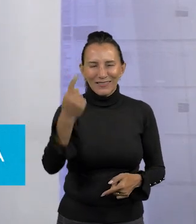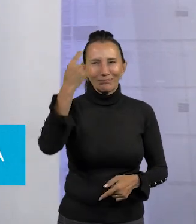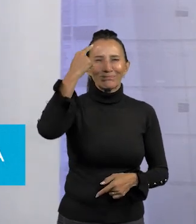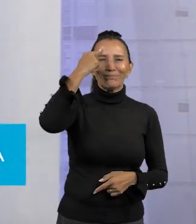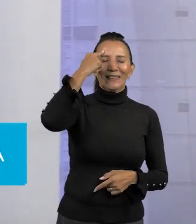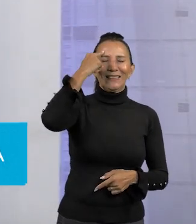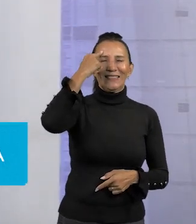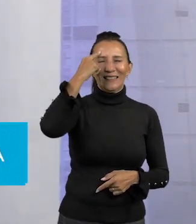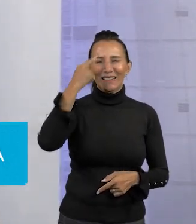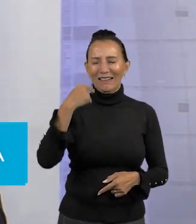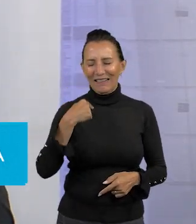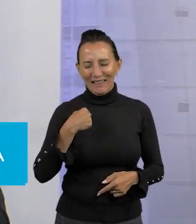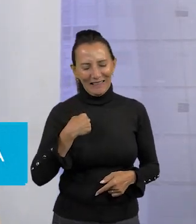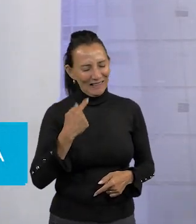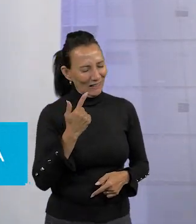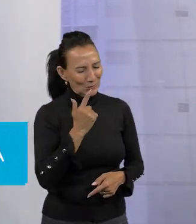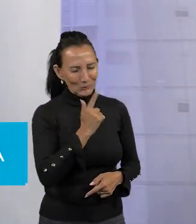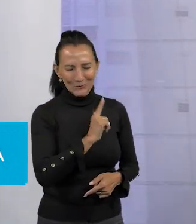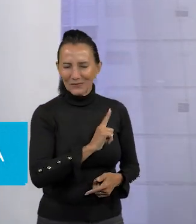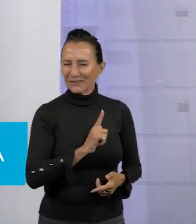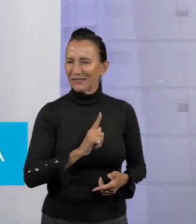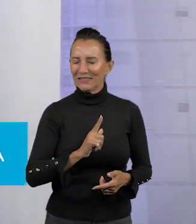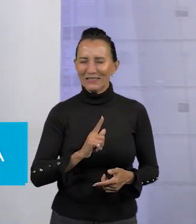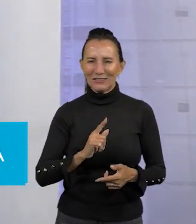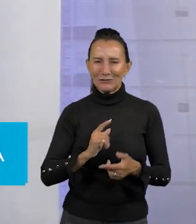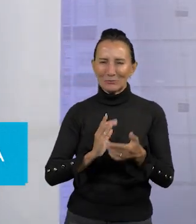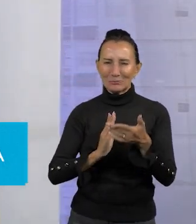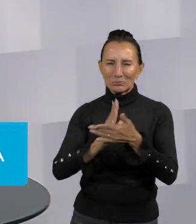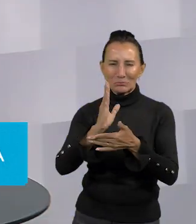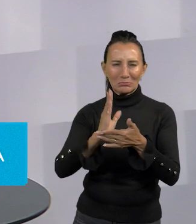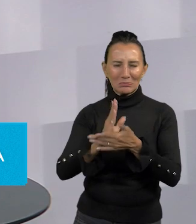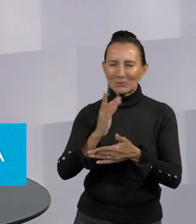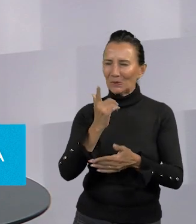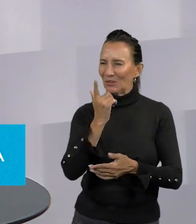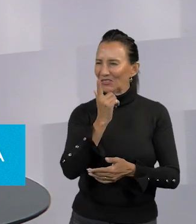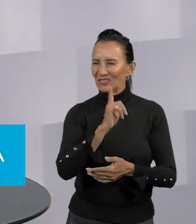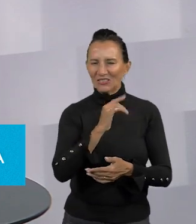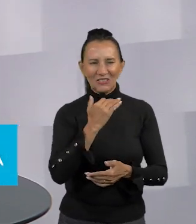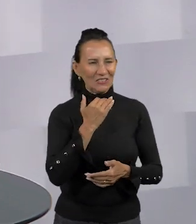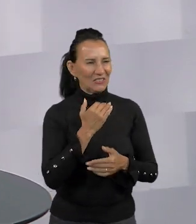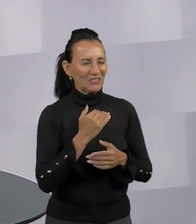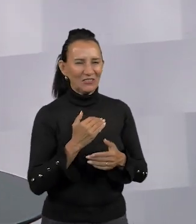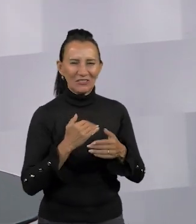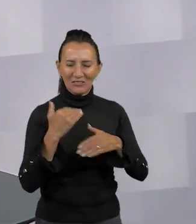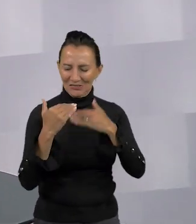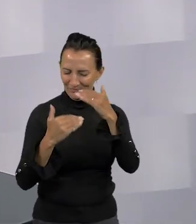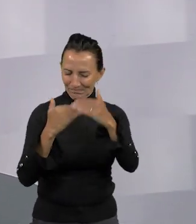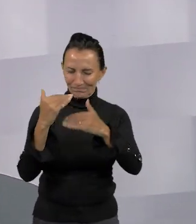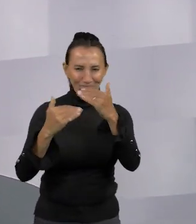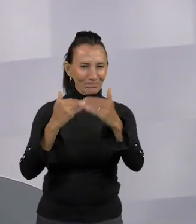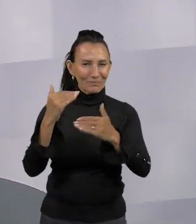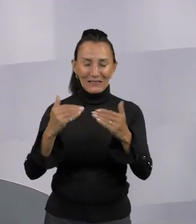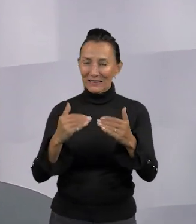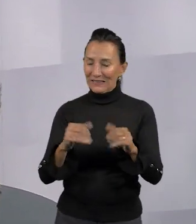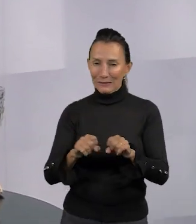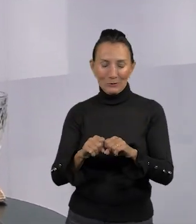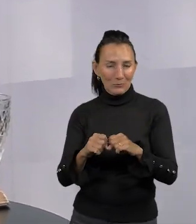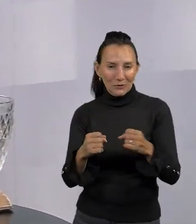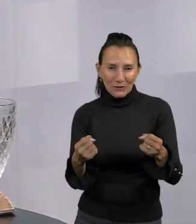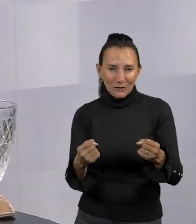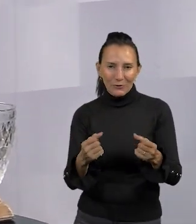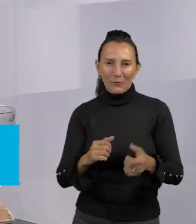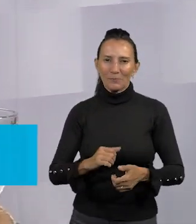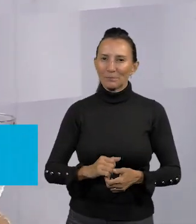elas são incapazes de prosseguir incapazes de avançar incapazes de realizar qualquer